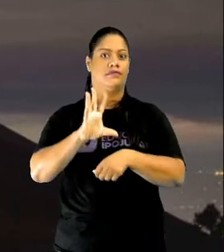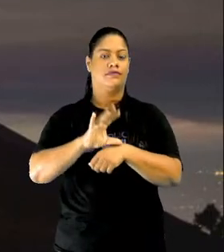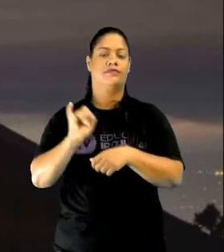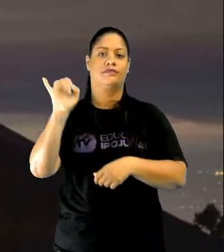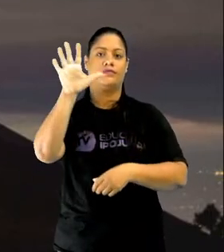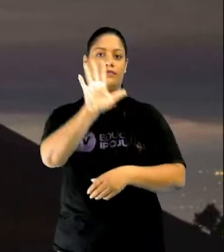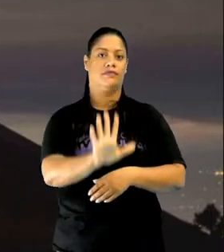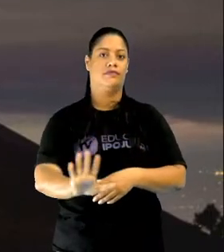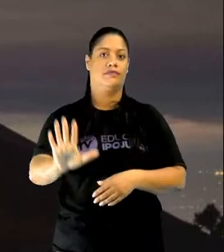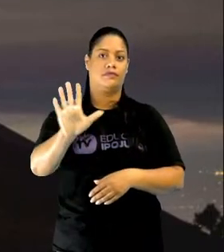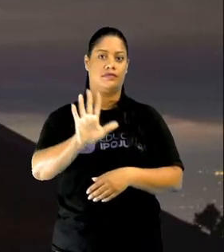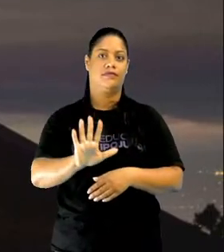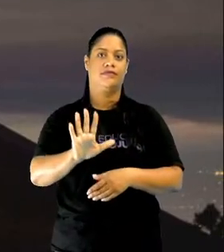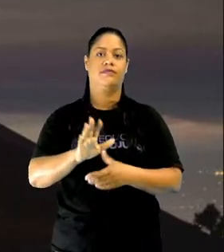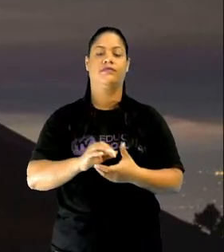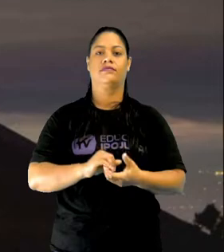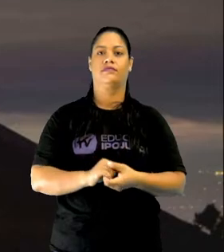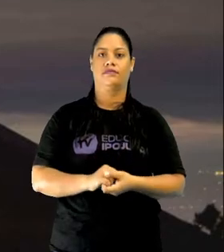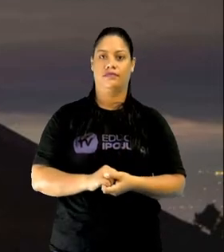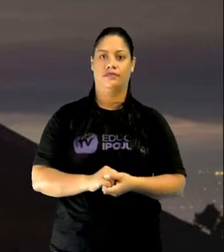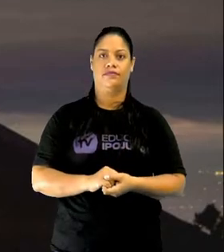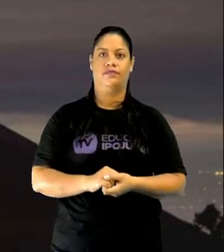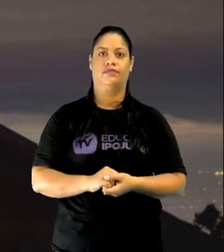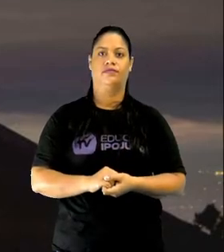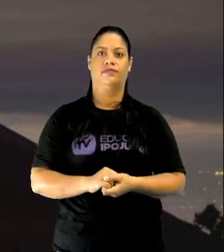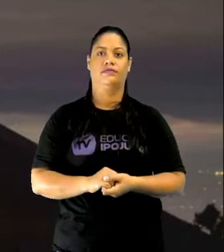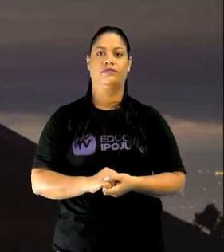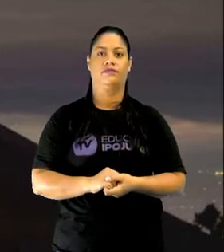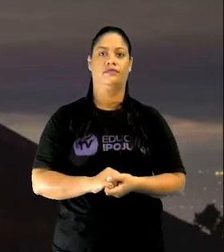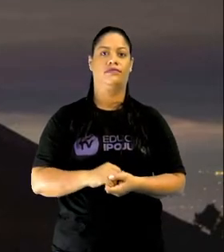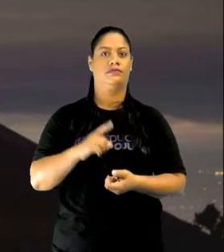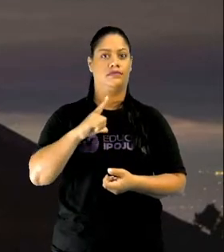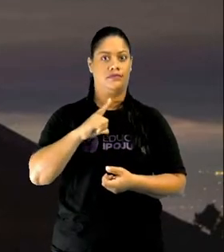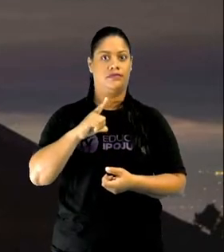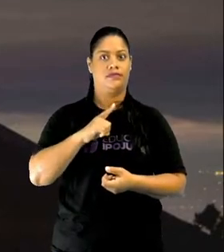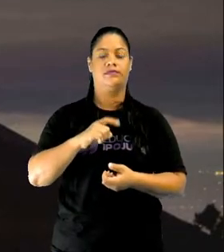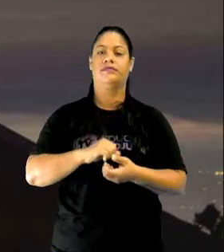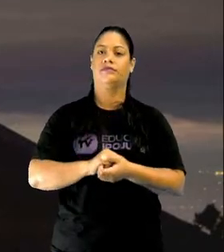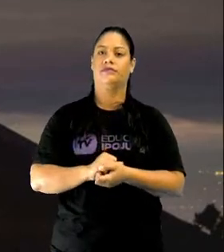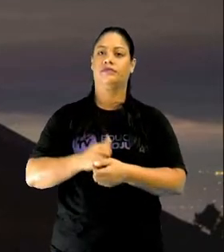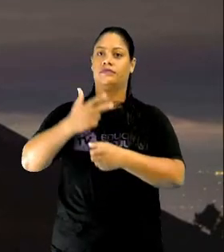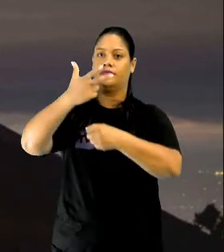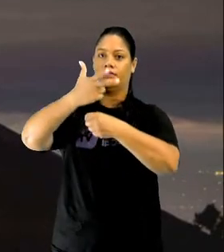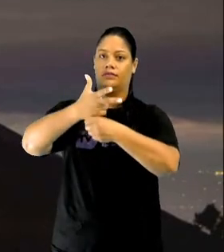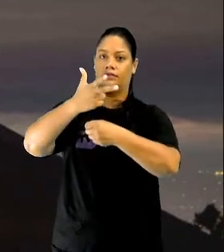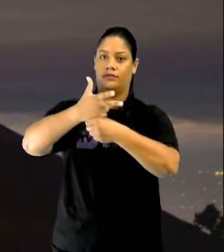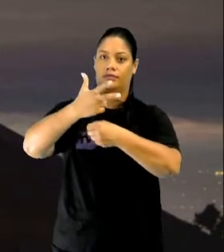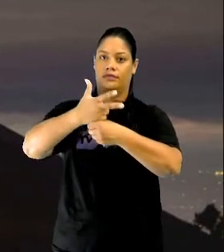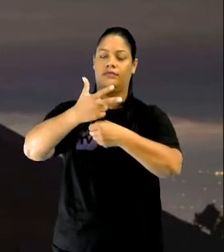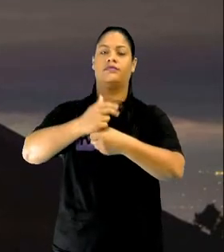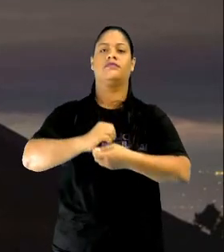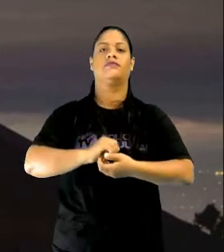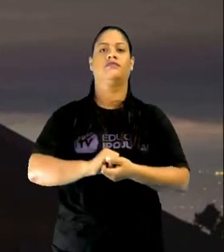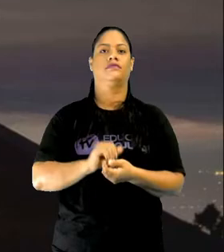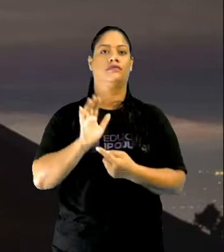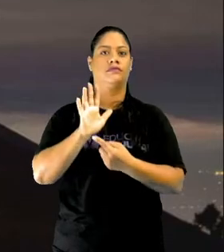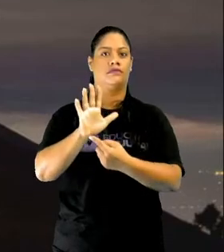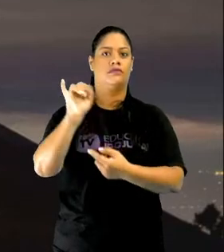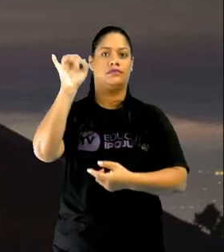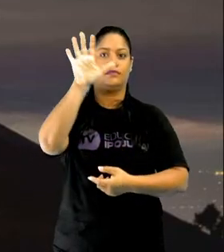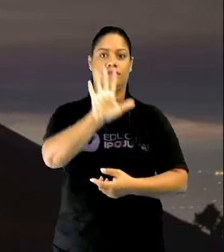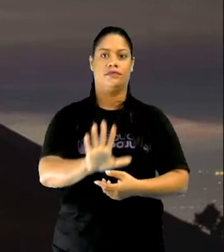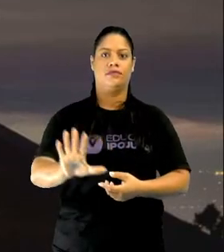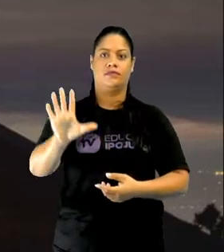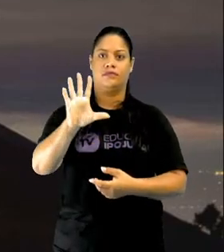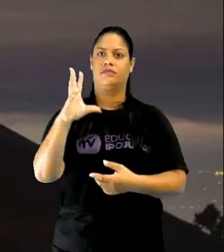vulcão que está situado na Guatemala, certo? Esse vulcão, ele entrou em atividade, certo? E está aí uma foto dele,